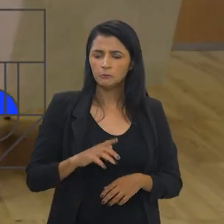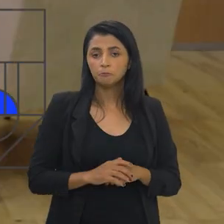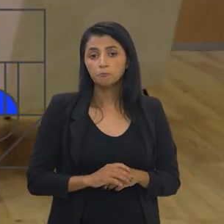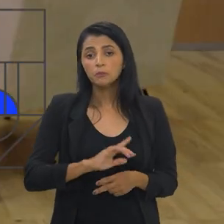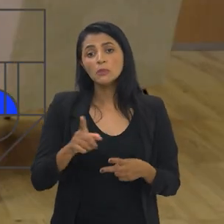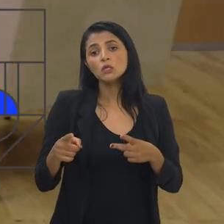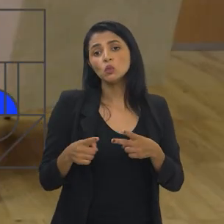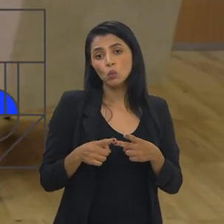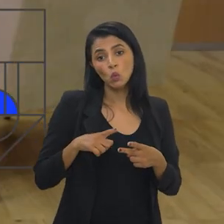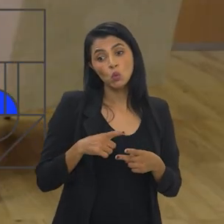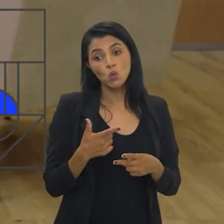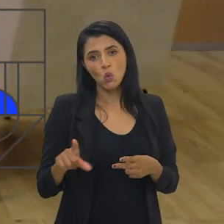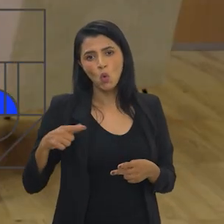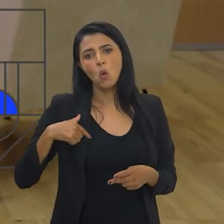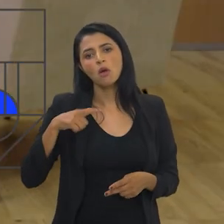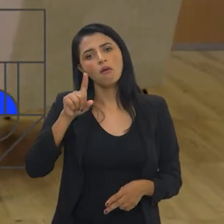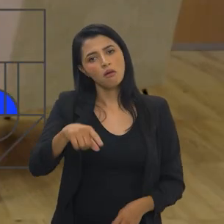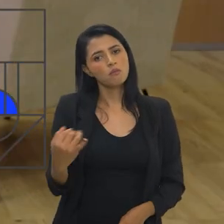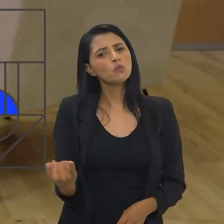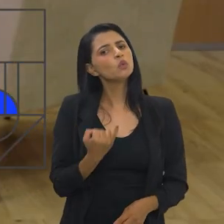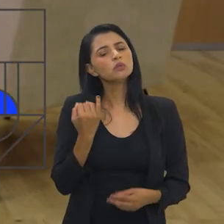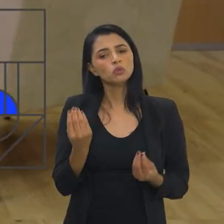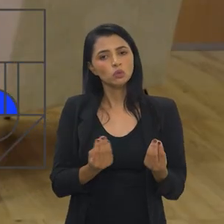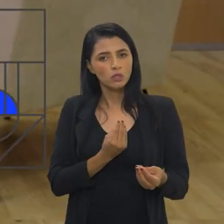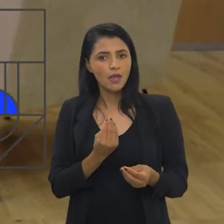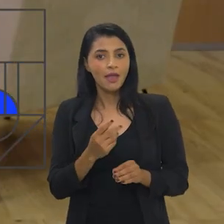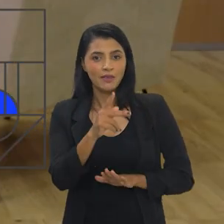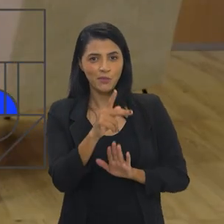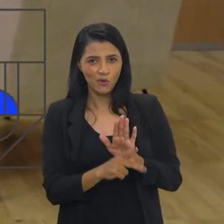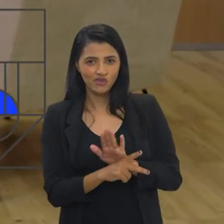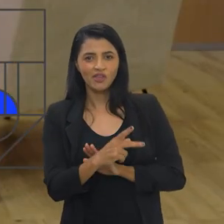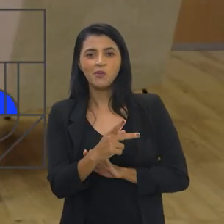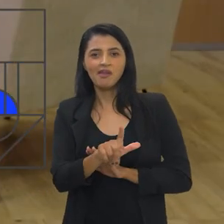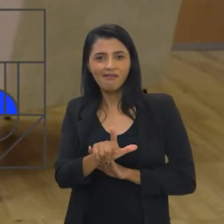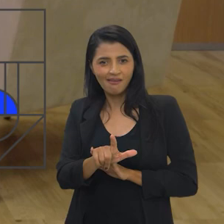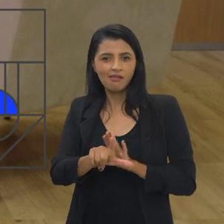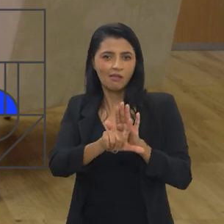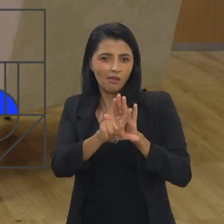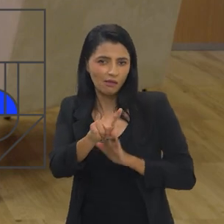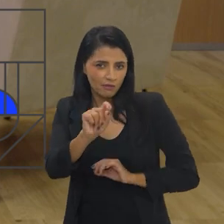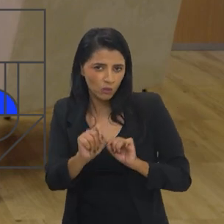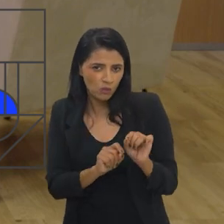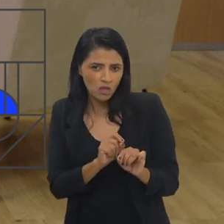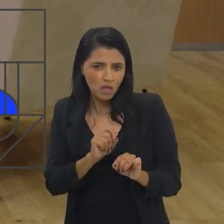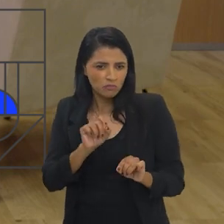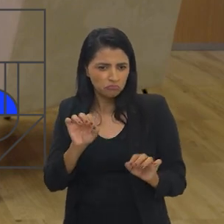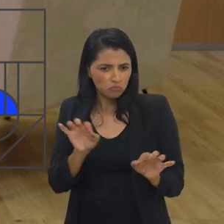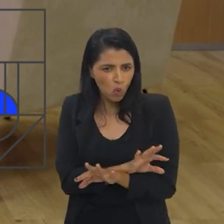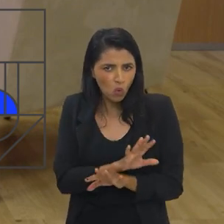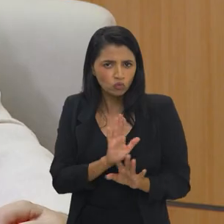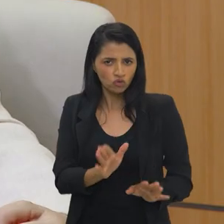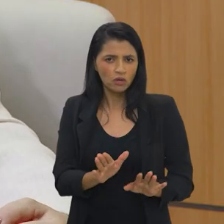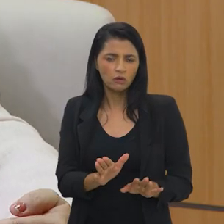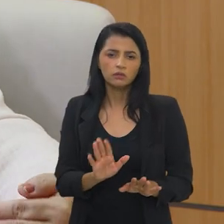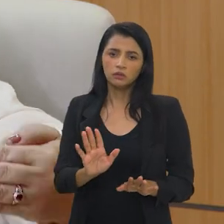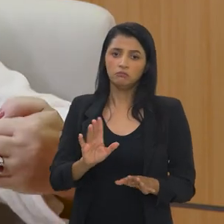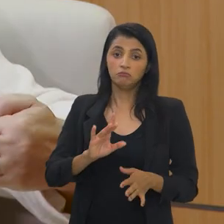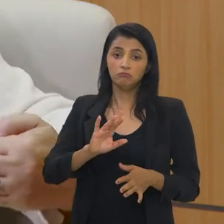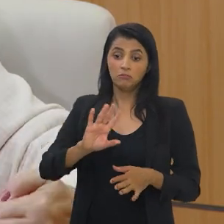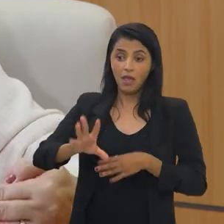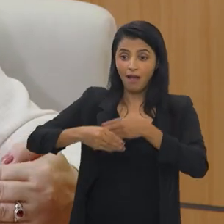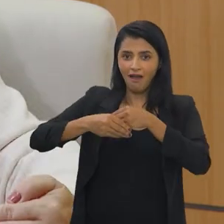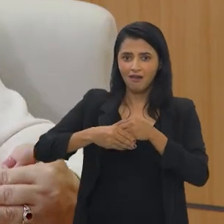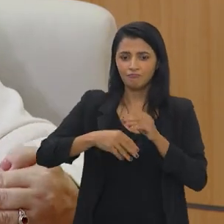responsáveis segundo eu acho que tem uma coisa que é muito importante que o projeto de lei não por si só vai dar conta